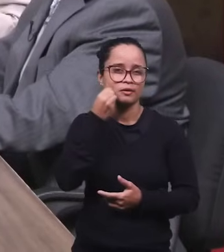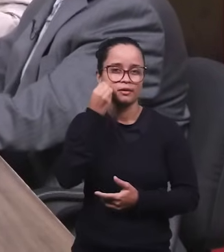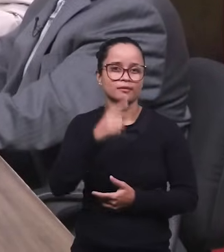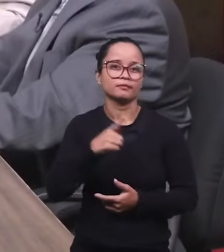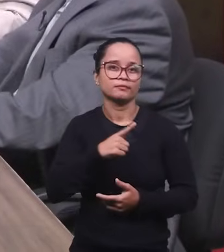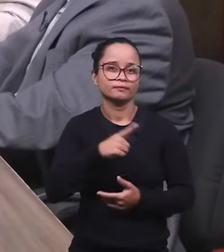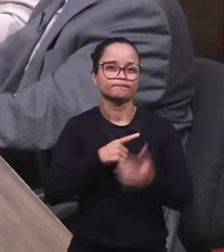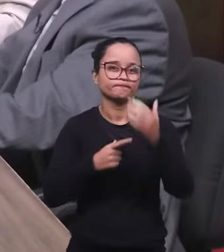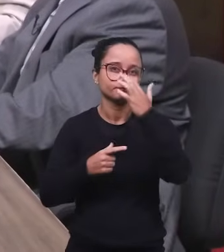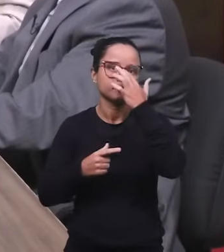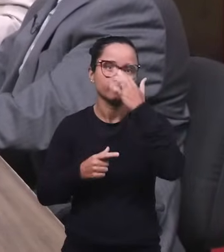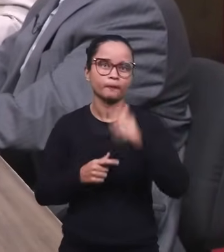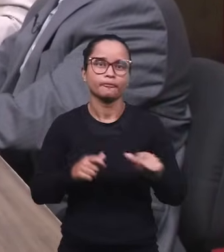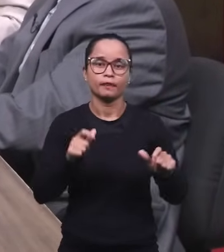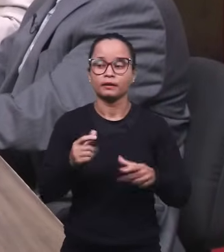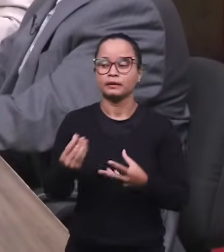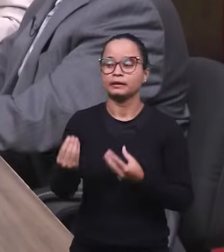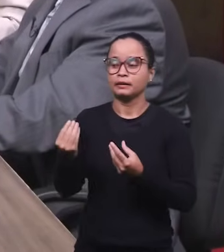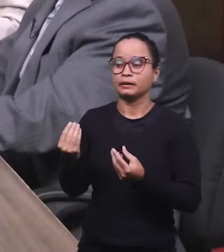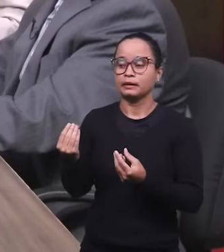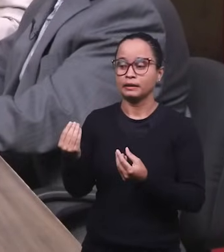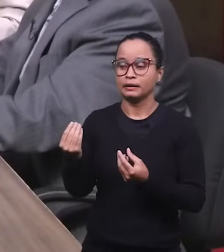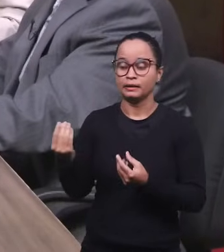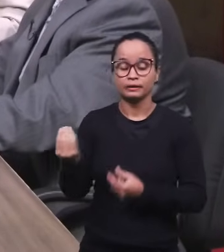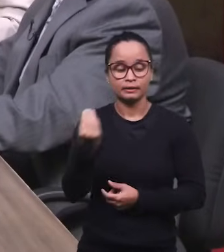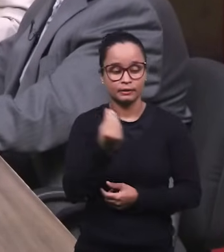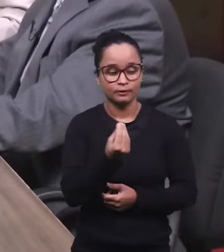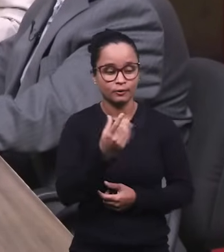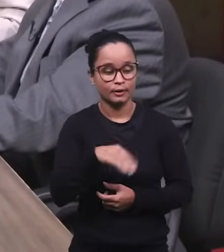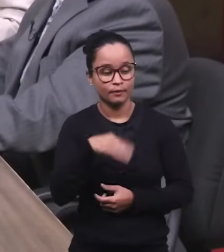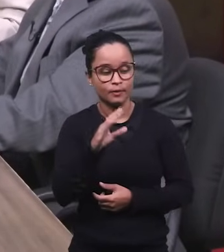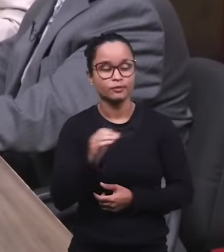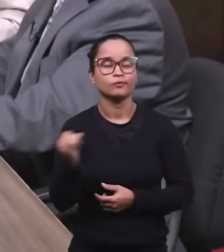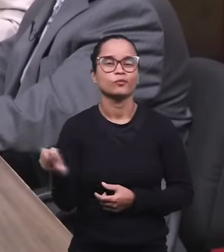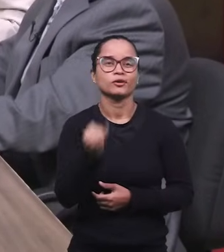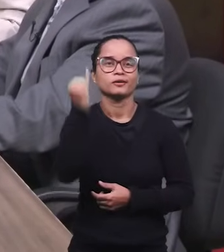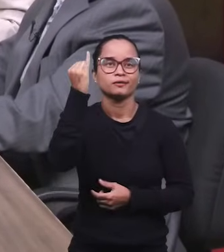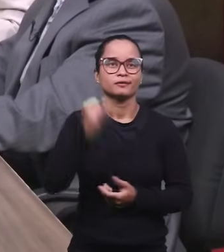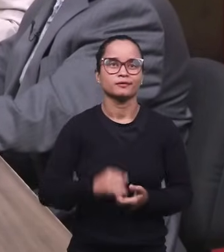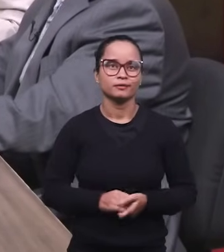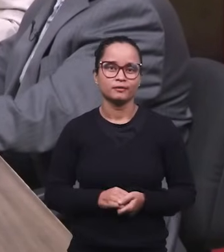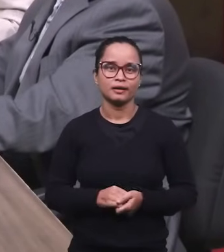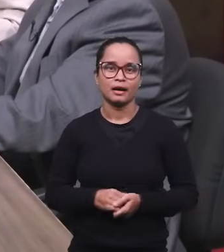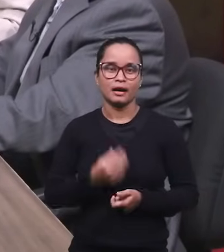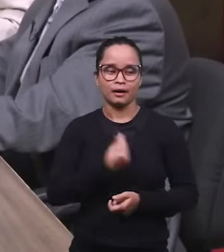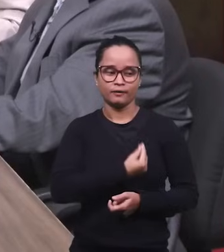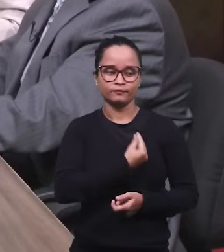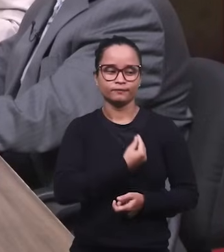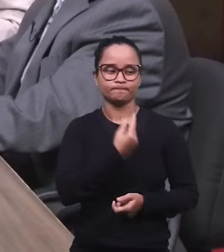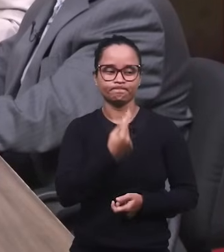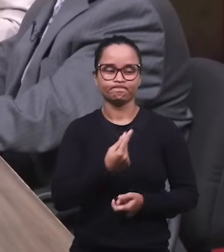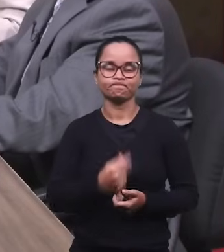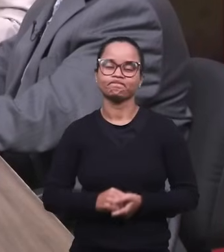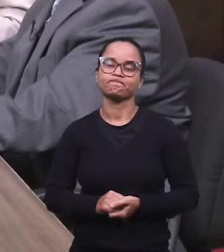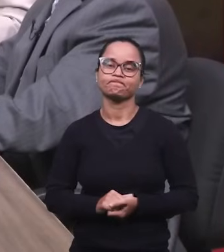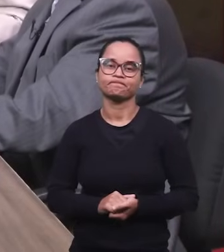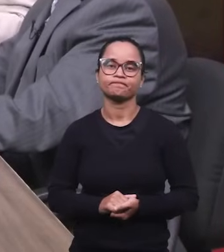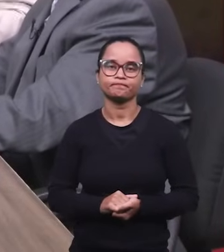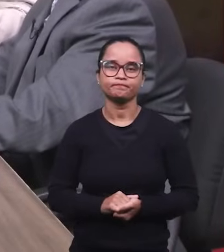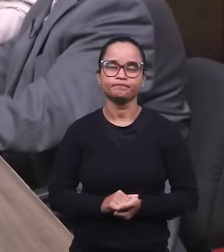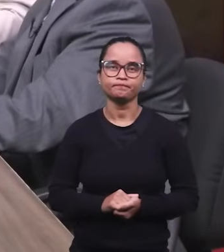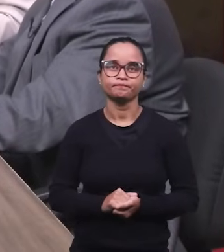uma experiência que ela teve e aonde ele deu a ela aquilo que era mais importante, a vida.